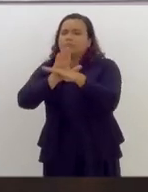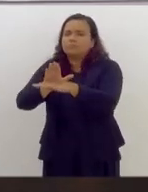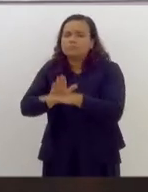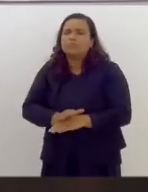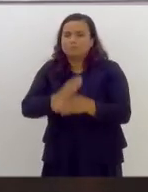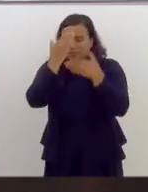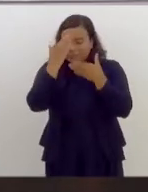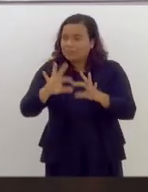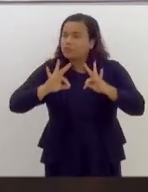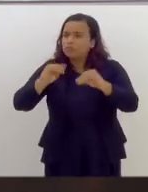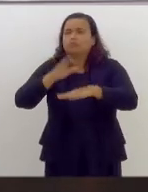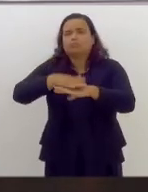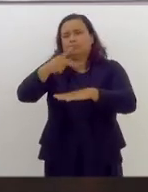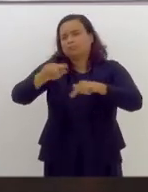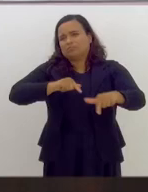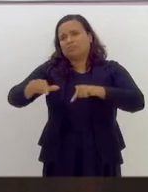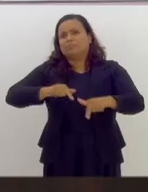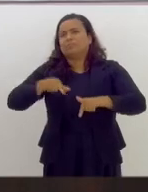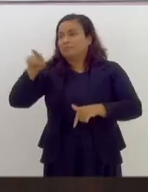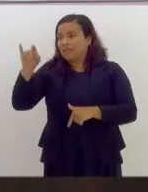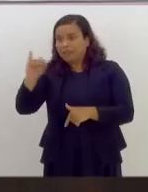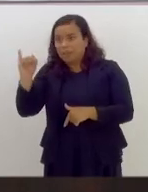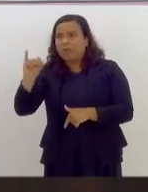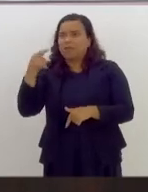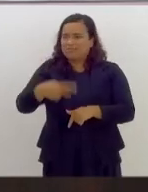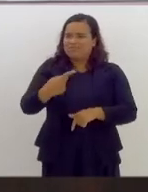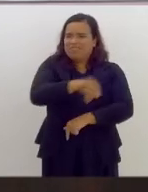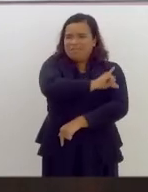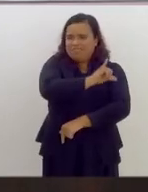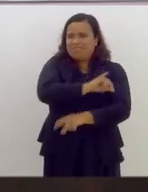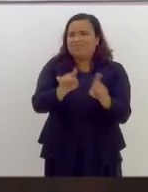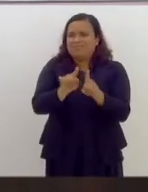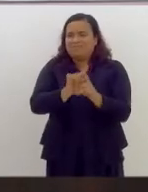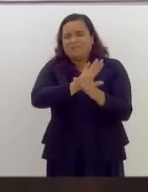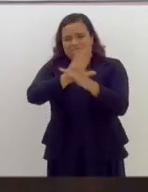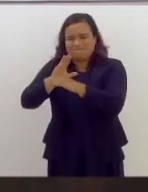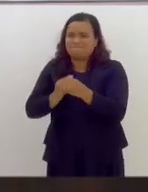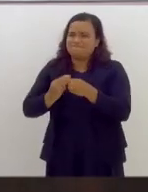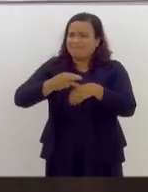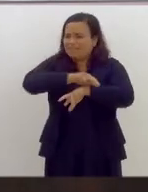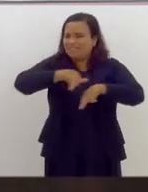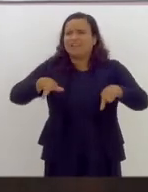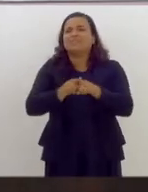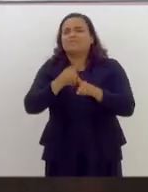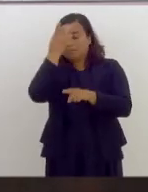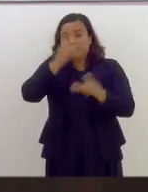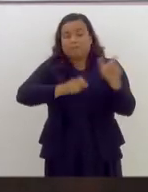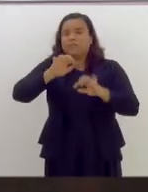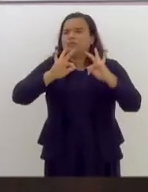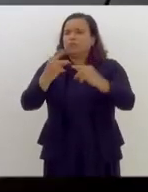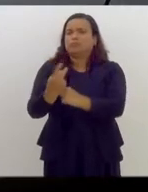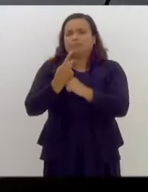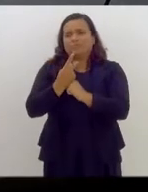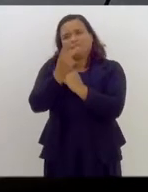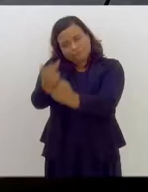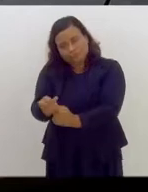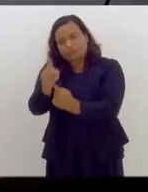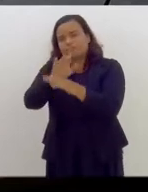por tudo que você tem feito, não só por Itaboraí, pelo Rio de Janeiro, mas para todas as pessoas que lhe procuram. Obrigado pelo